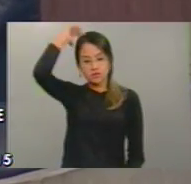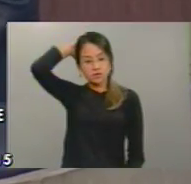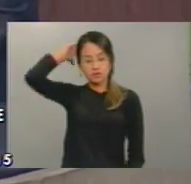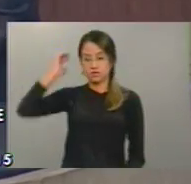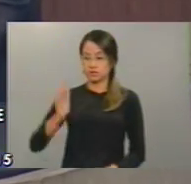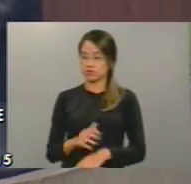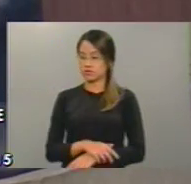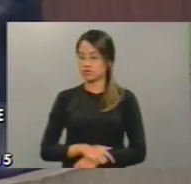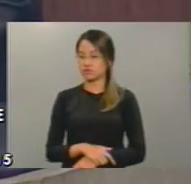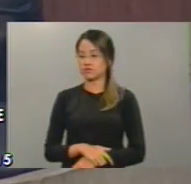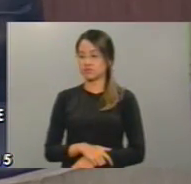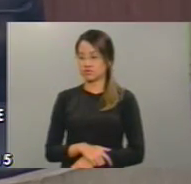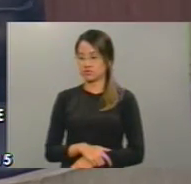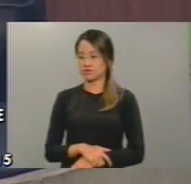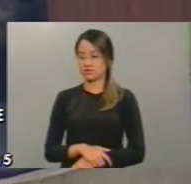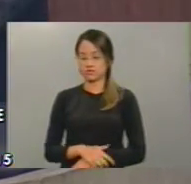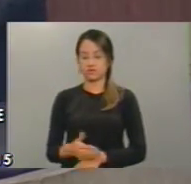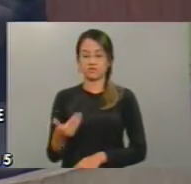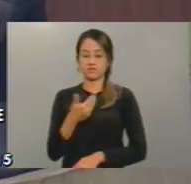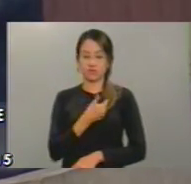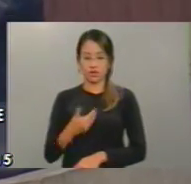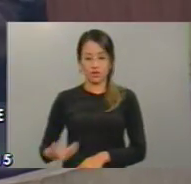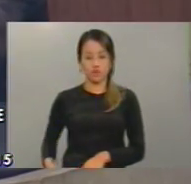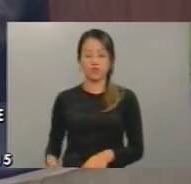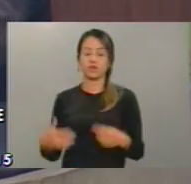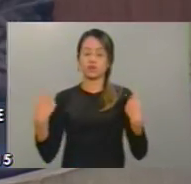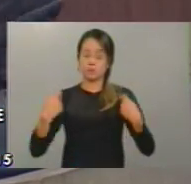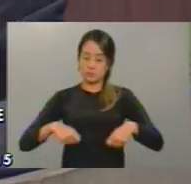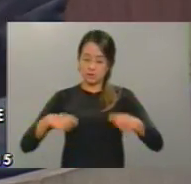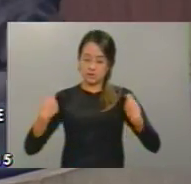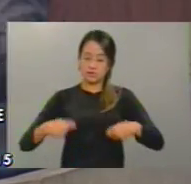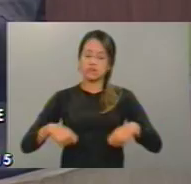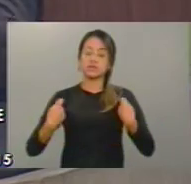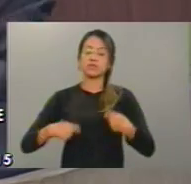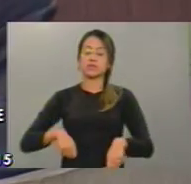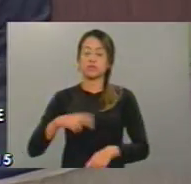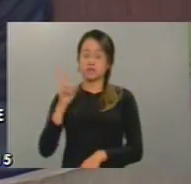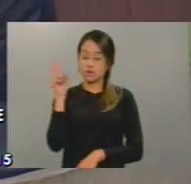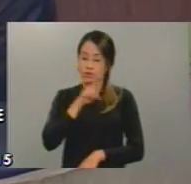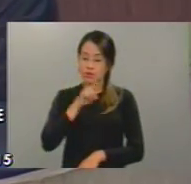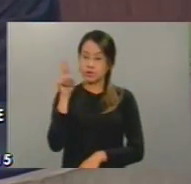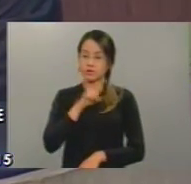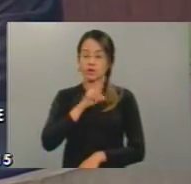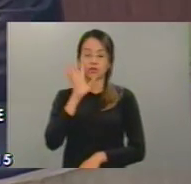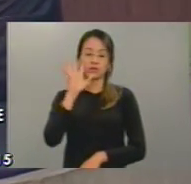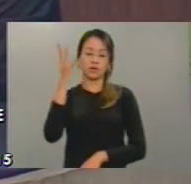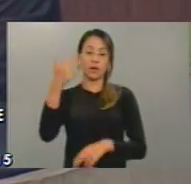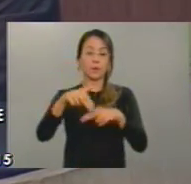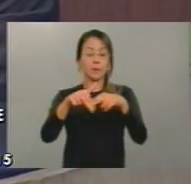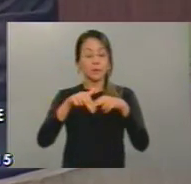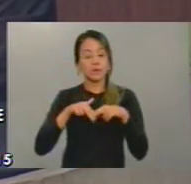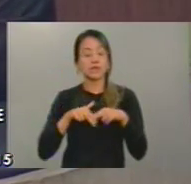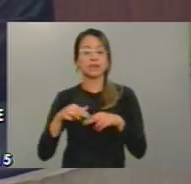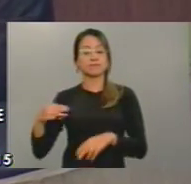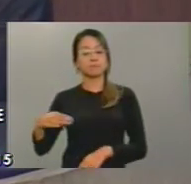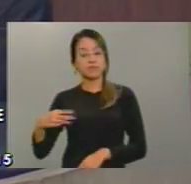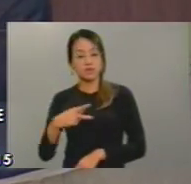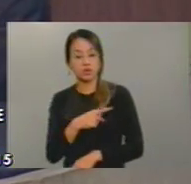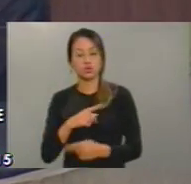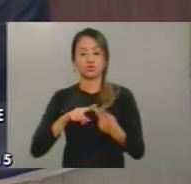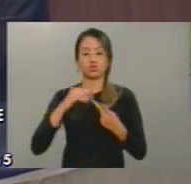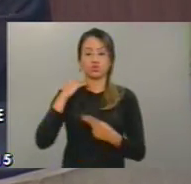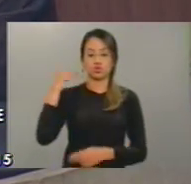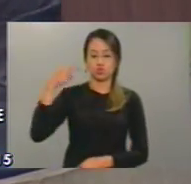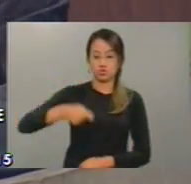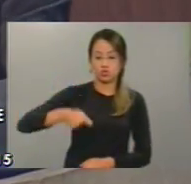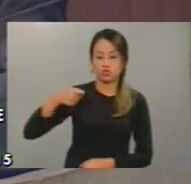o governo precisa reconhecer a emergência. Por isso que o Ministério Público, o Judiciário, a sociedade